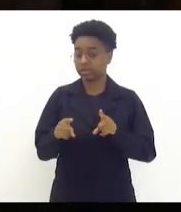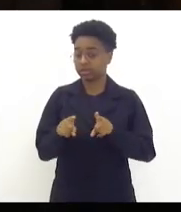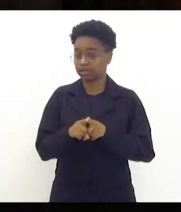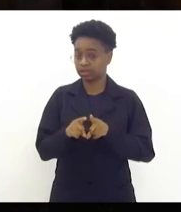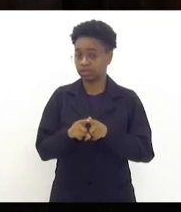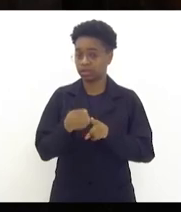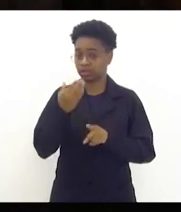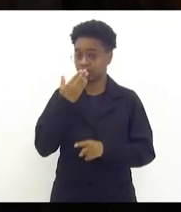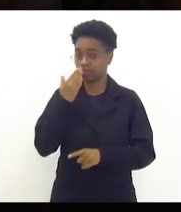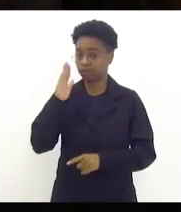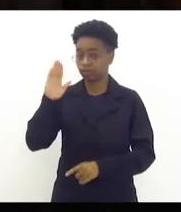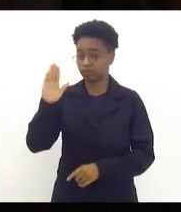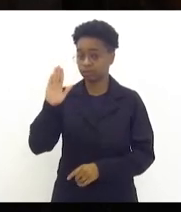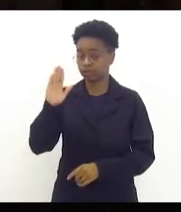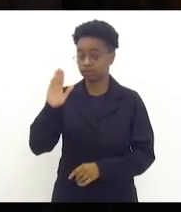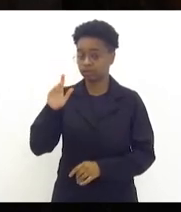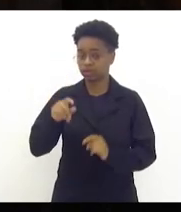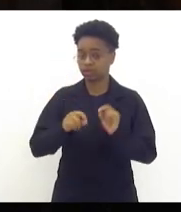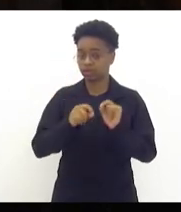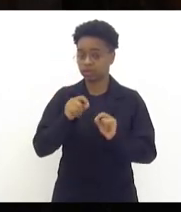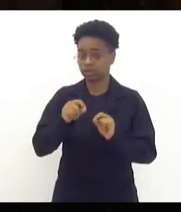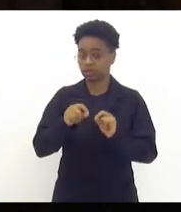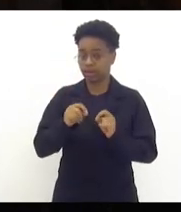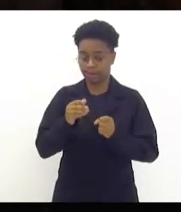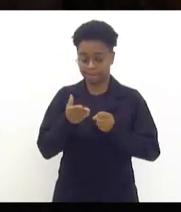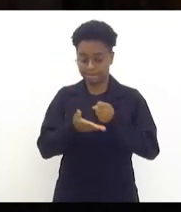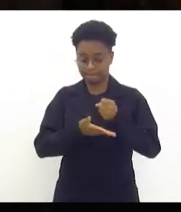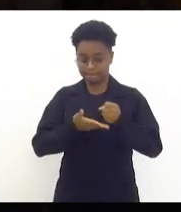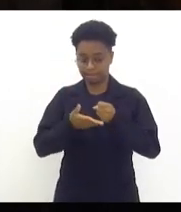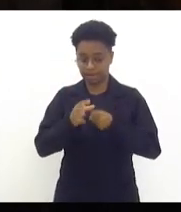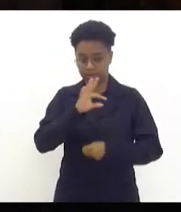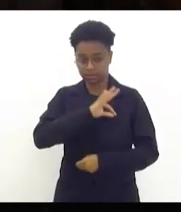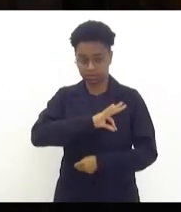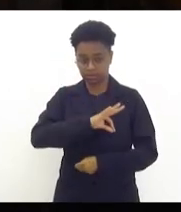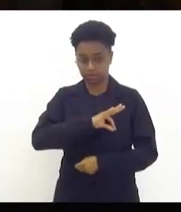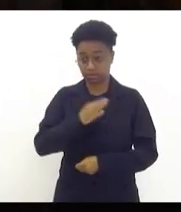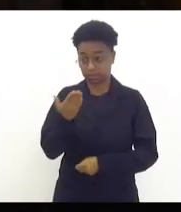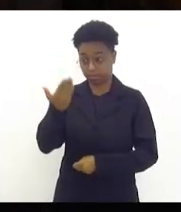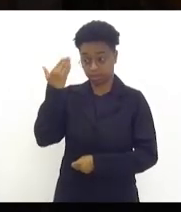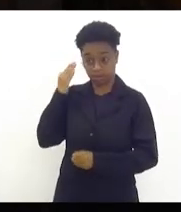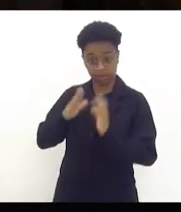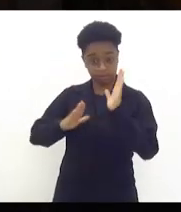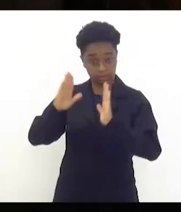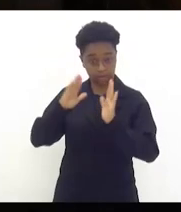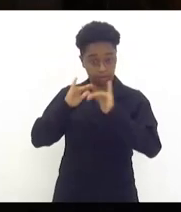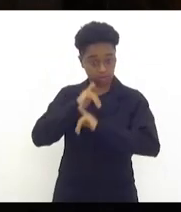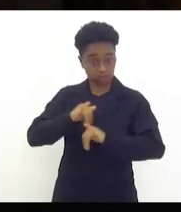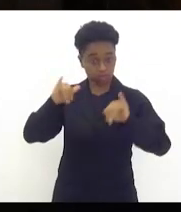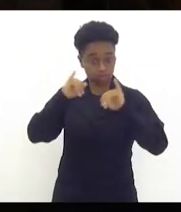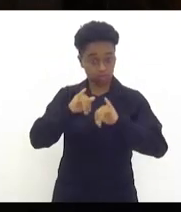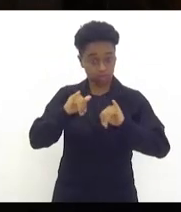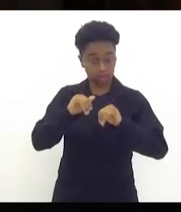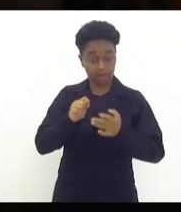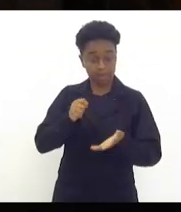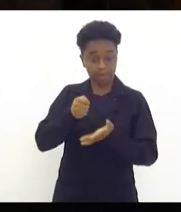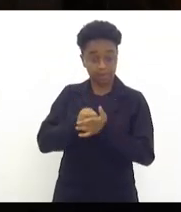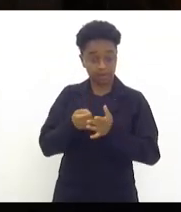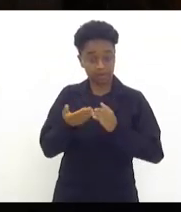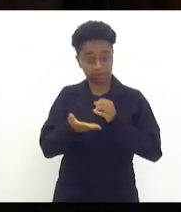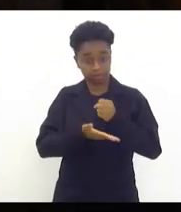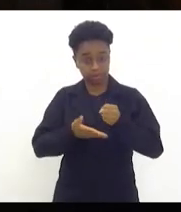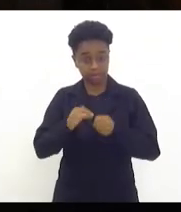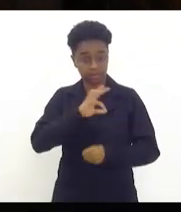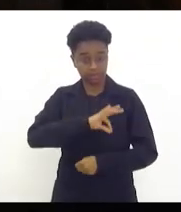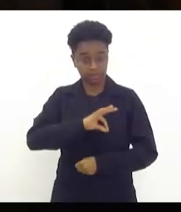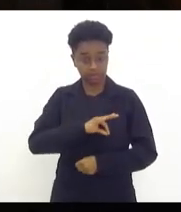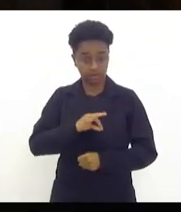prometido cumprir o piso nacional, isso foi lá na campanha, o piso nacional da educação, que